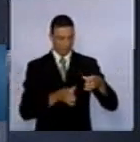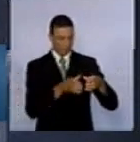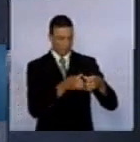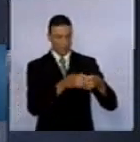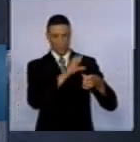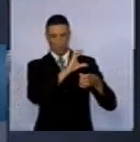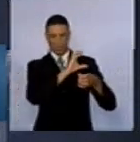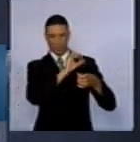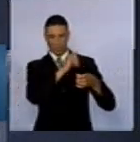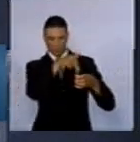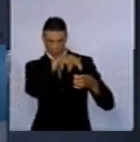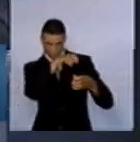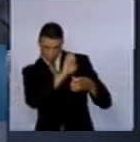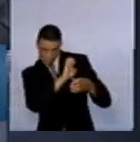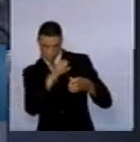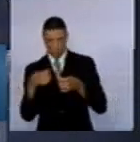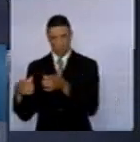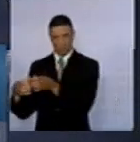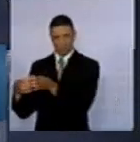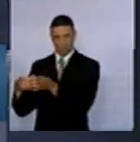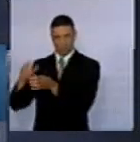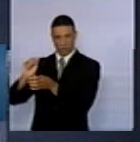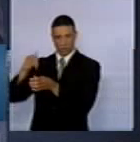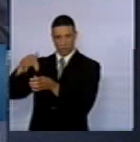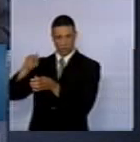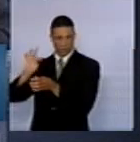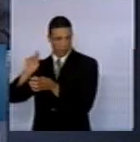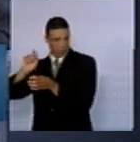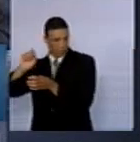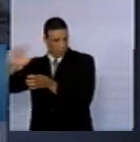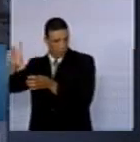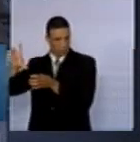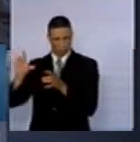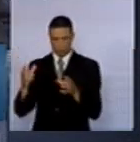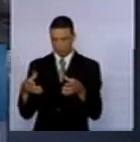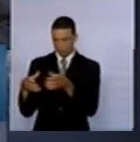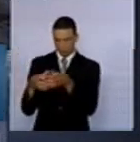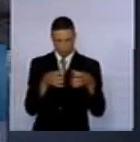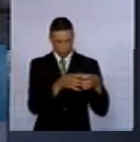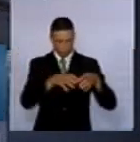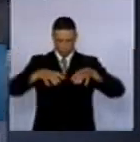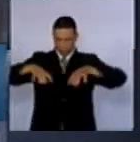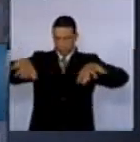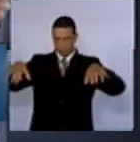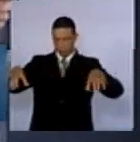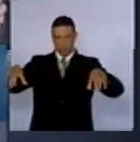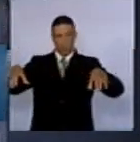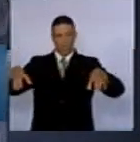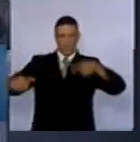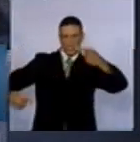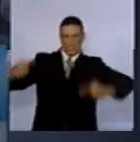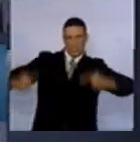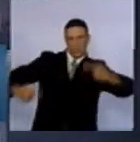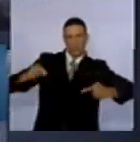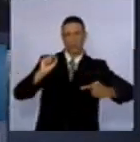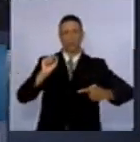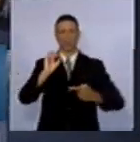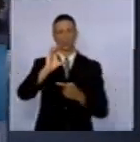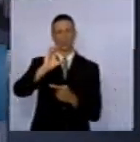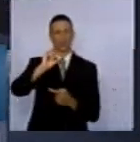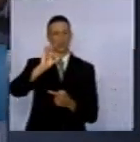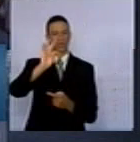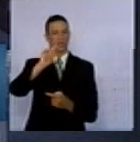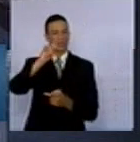essa função em função exatamente da discussão das cotas e portanto regulamentando